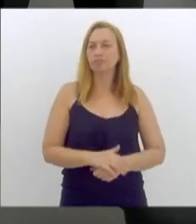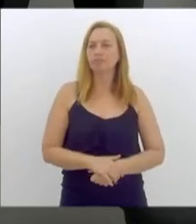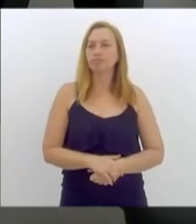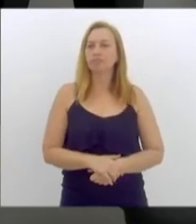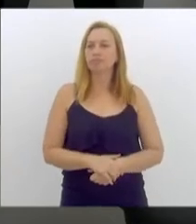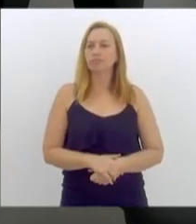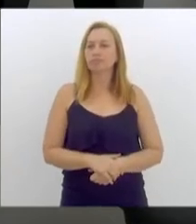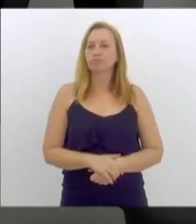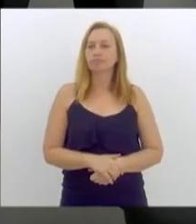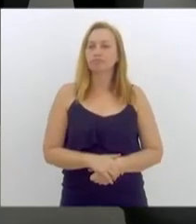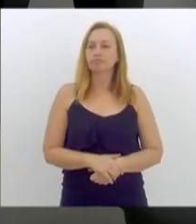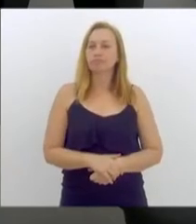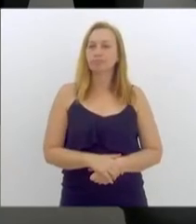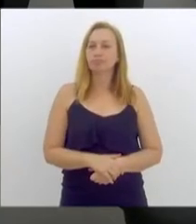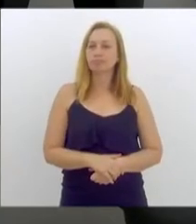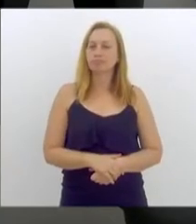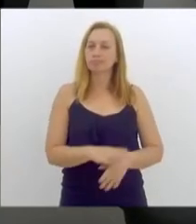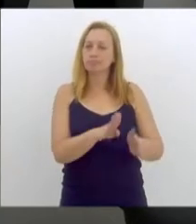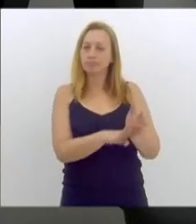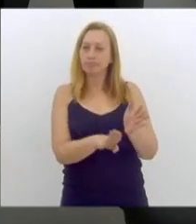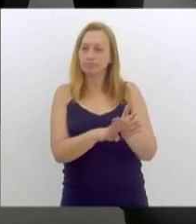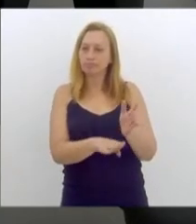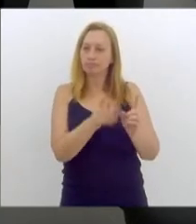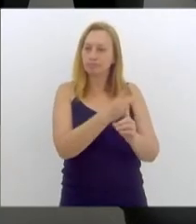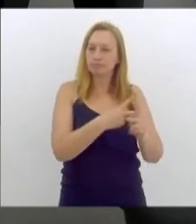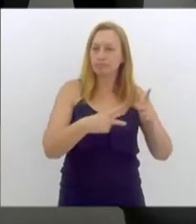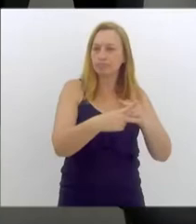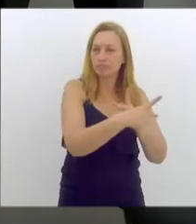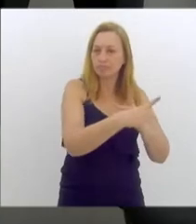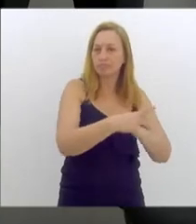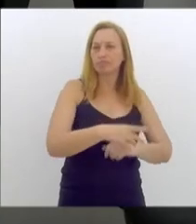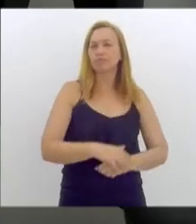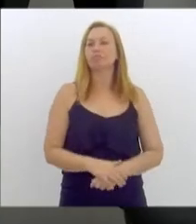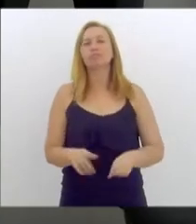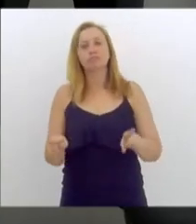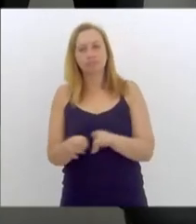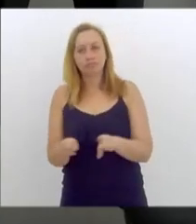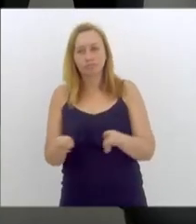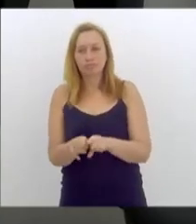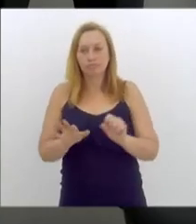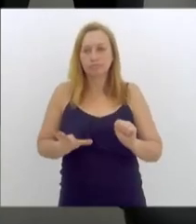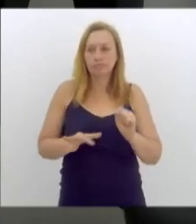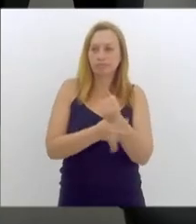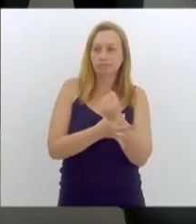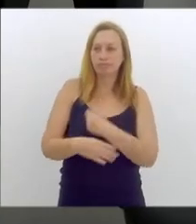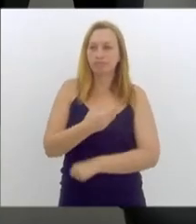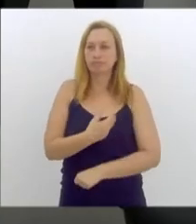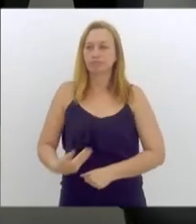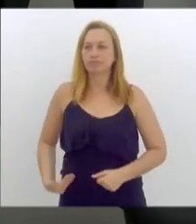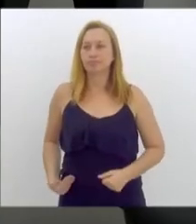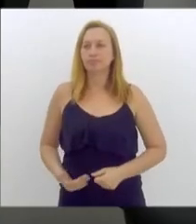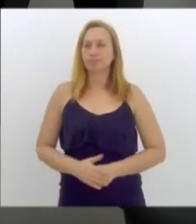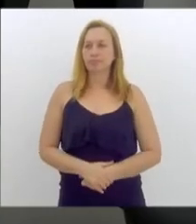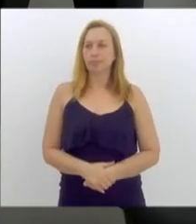dando destaque para os gastos na Previdência Social e também na segurança pública